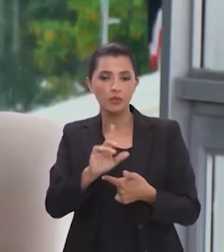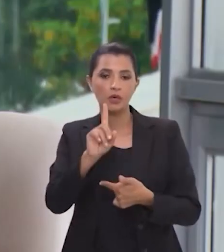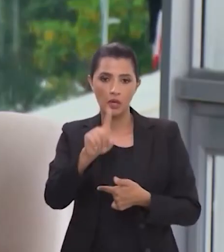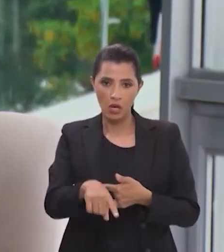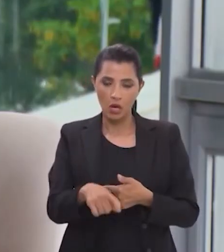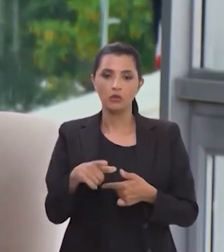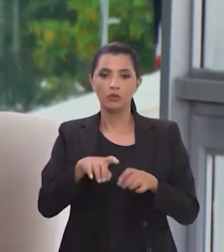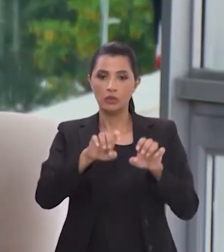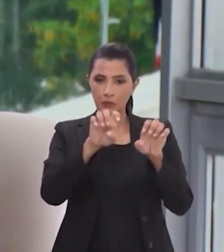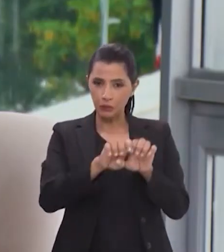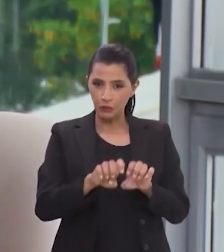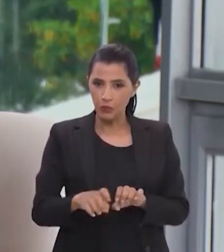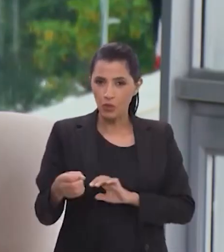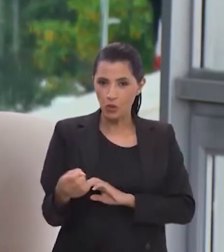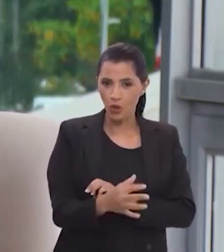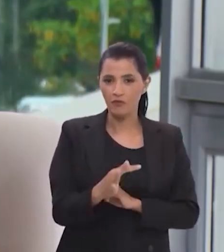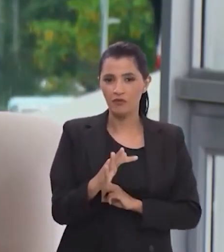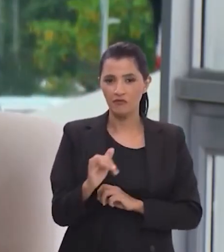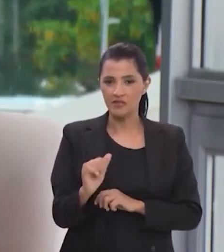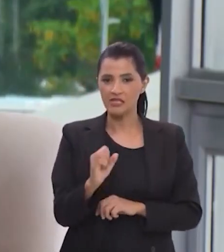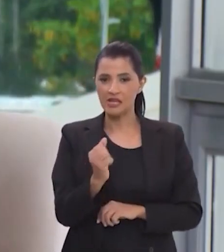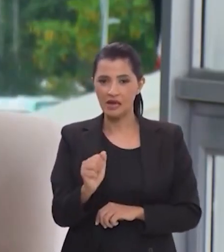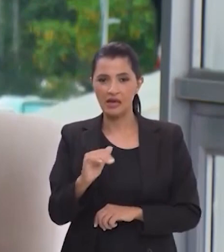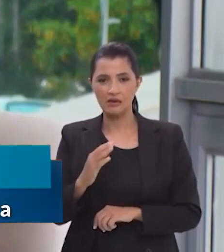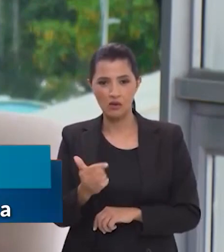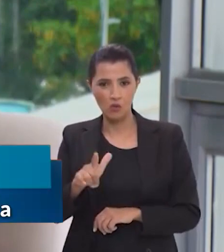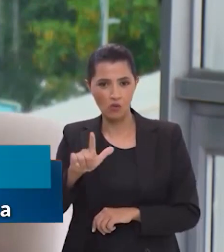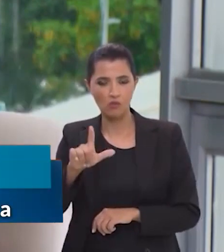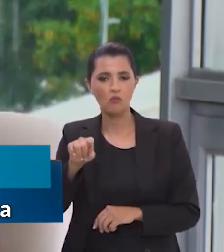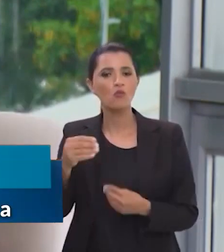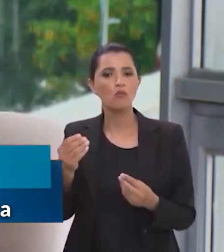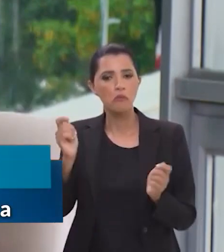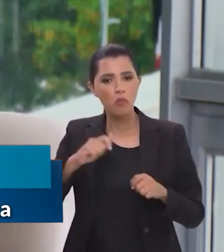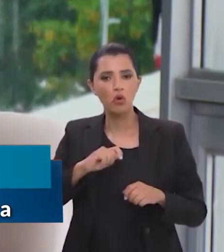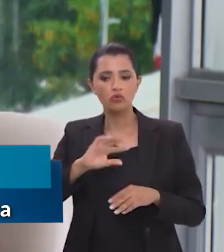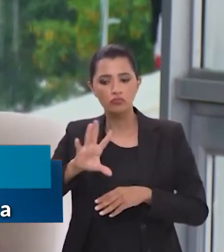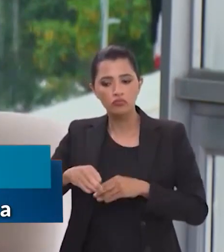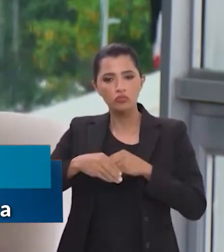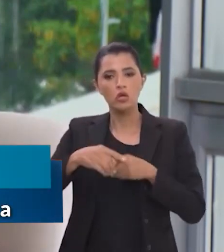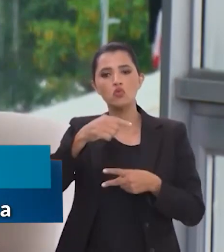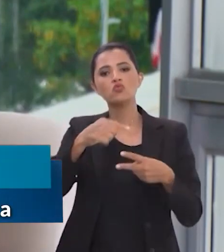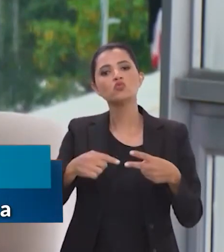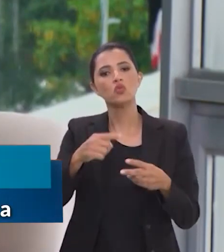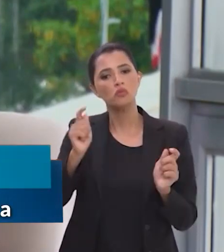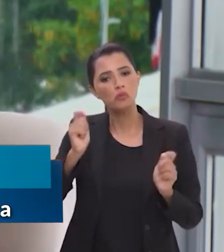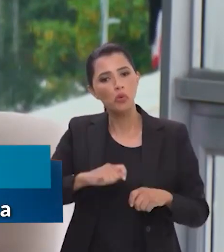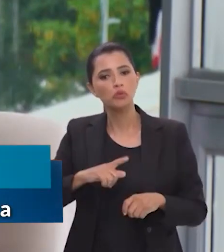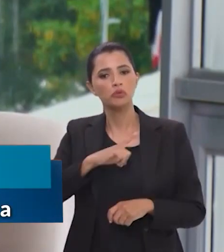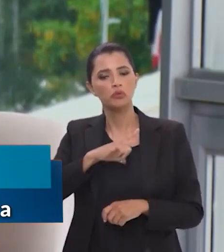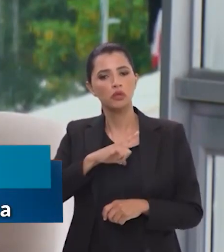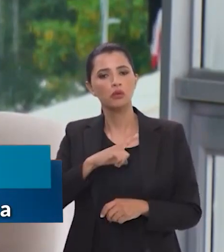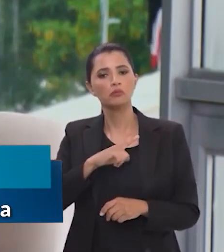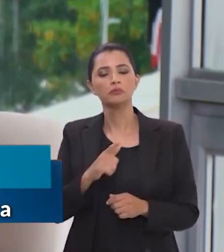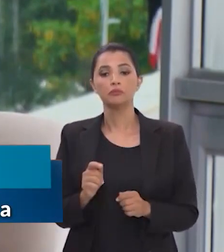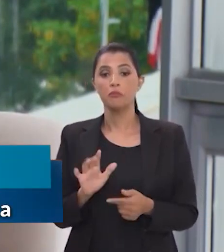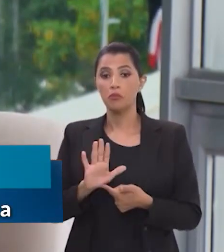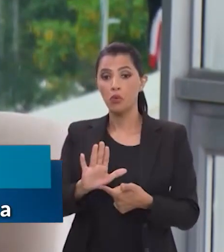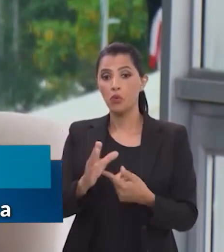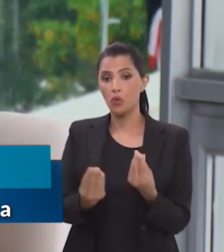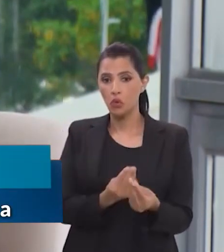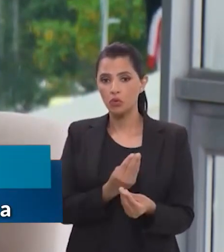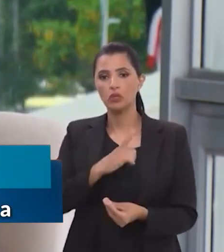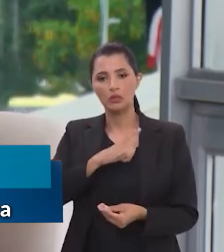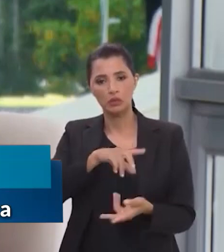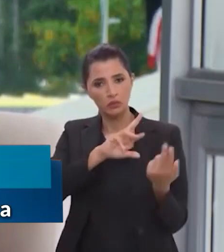no desenvolvimento do país. Ela é uma proposta que consegue juntar as duas coisas, né? Ela